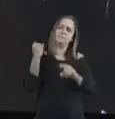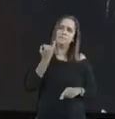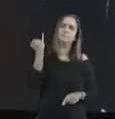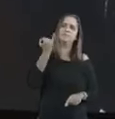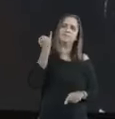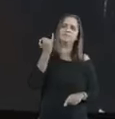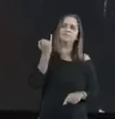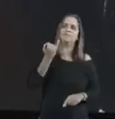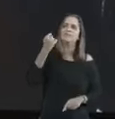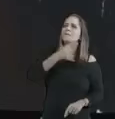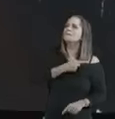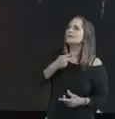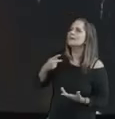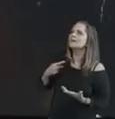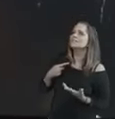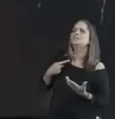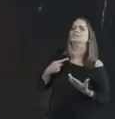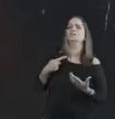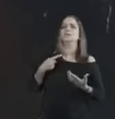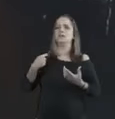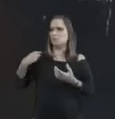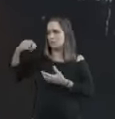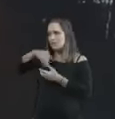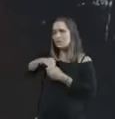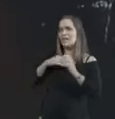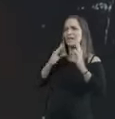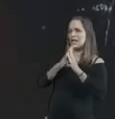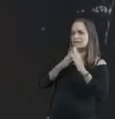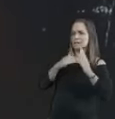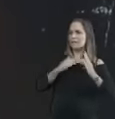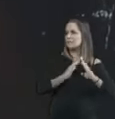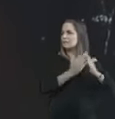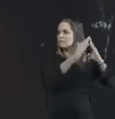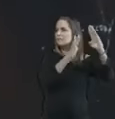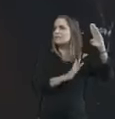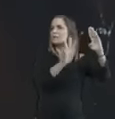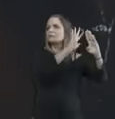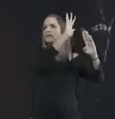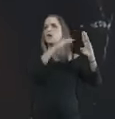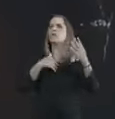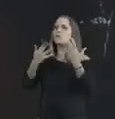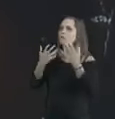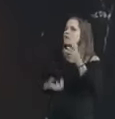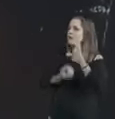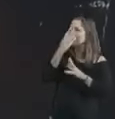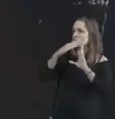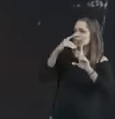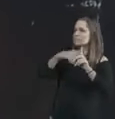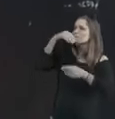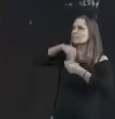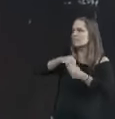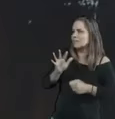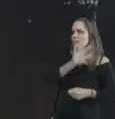Ah, pastor, eu morei na favela tal, tantos anos, eu quero ir para lá, vou começar a evangelizar lá, vou plantar a igreja lá. É esse o seu chamado? Vai para lá.